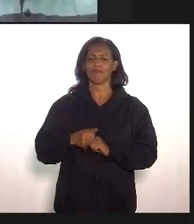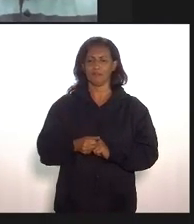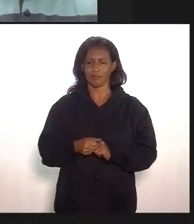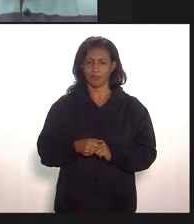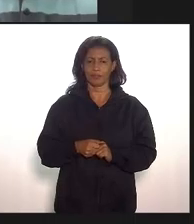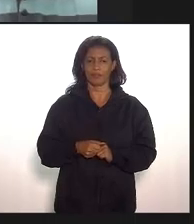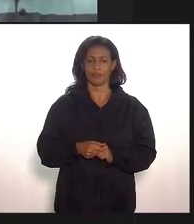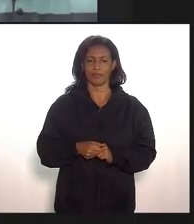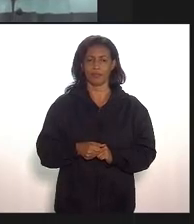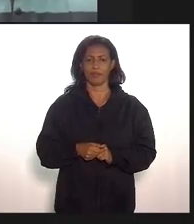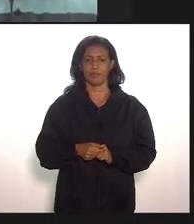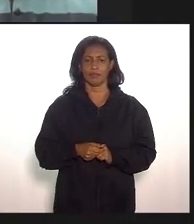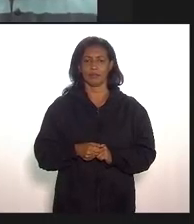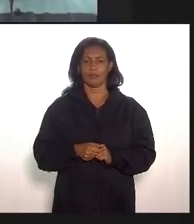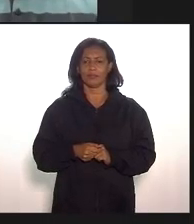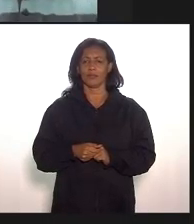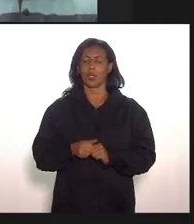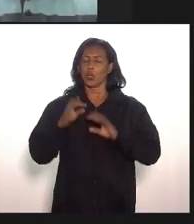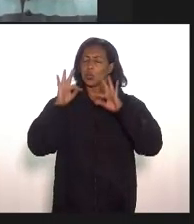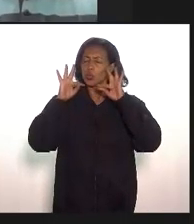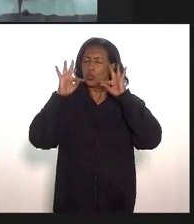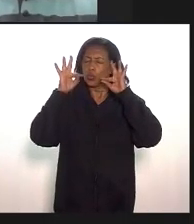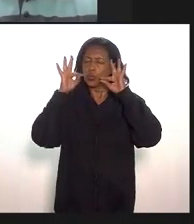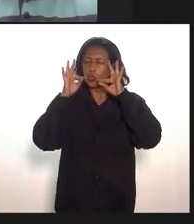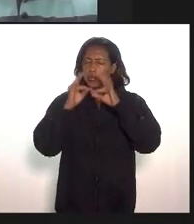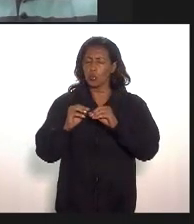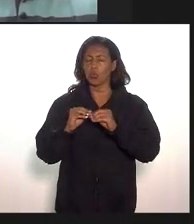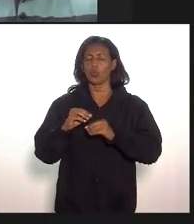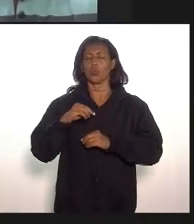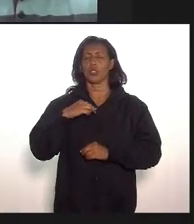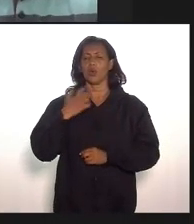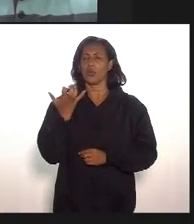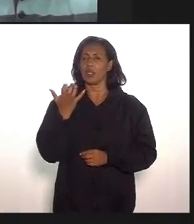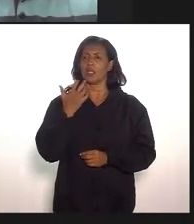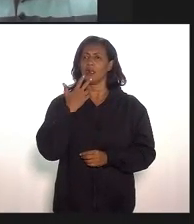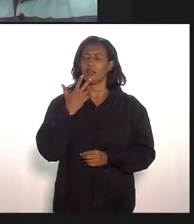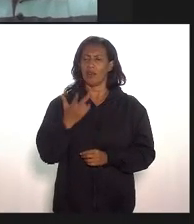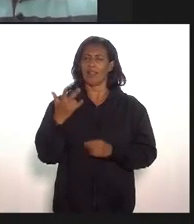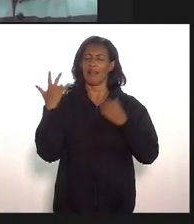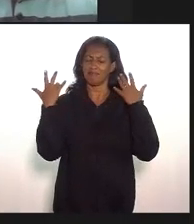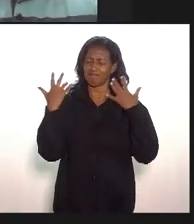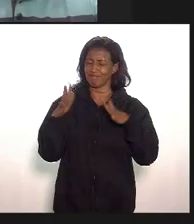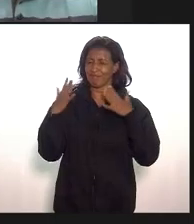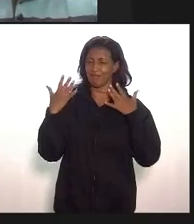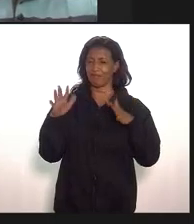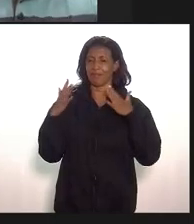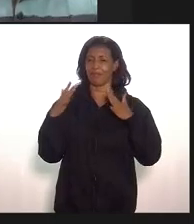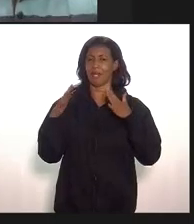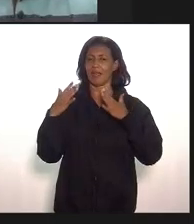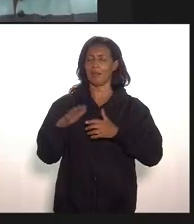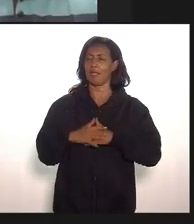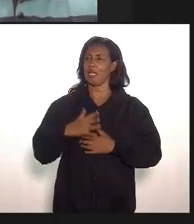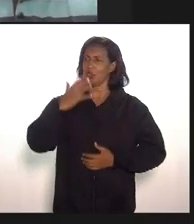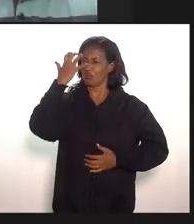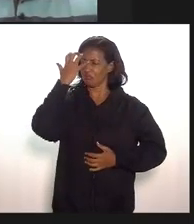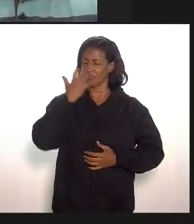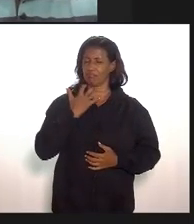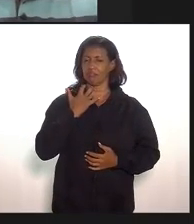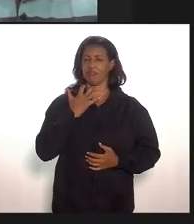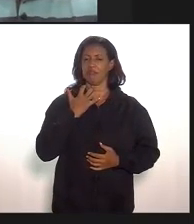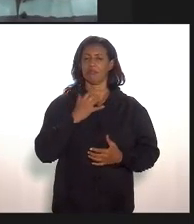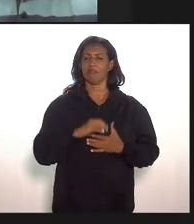Excelência. É, complementou tudo aquilo que eu gostaria de falar. Parabéns pela serenidade e